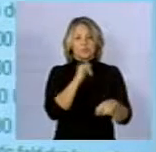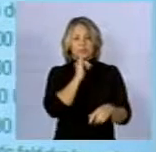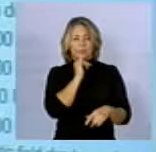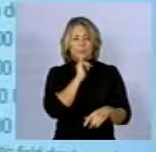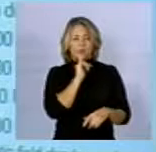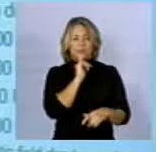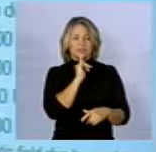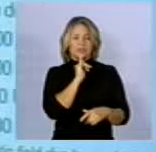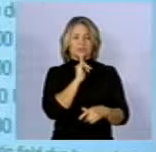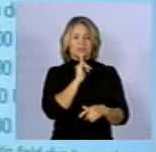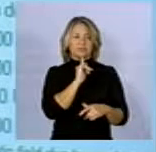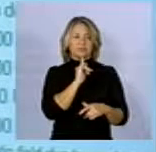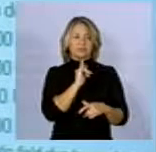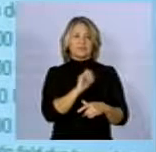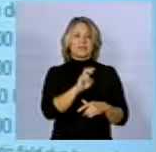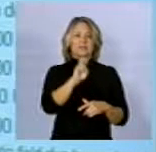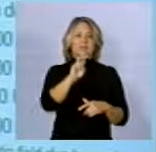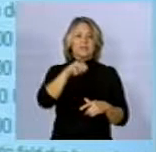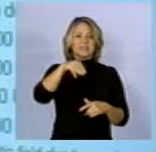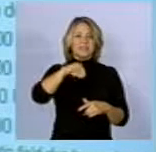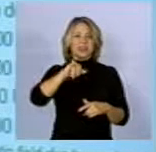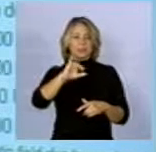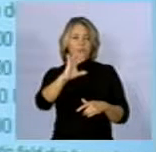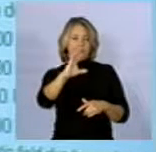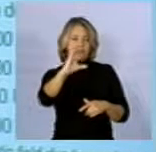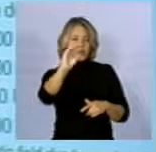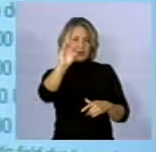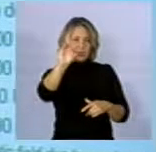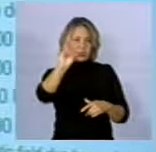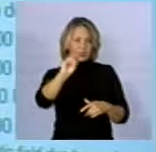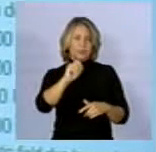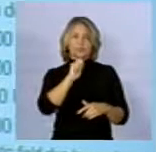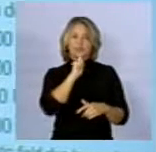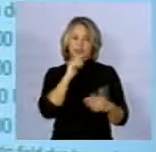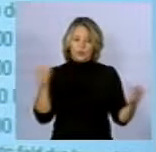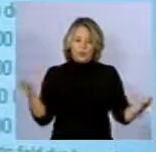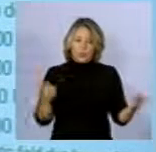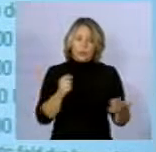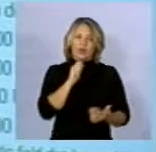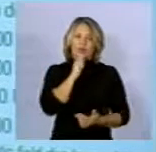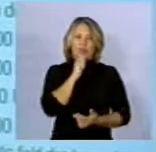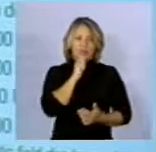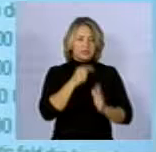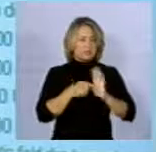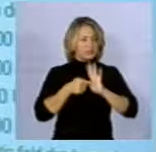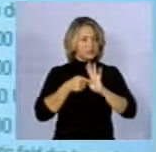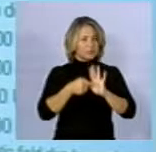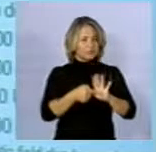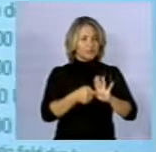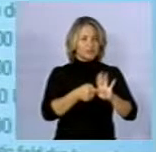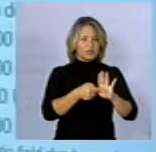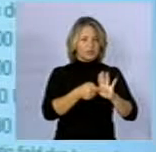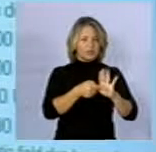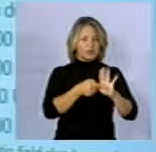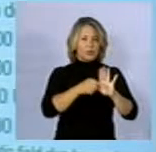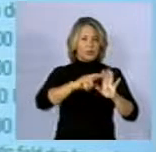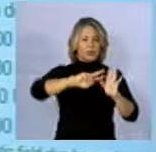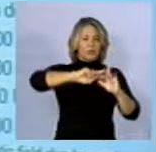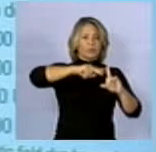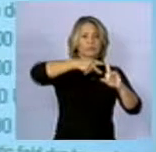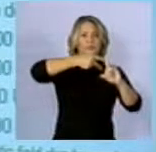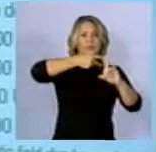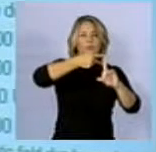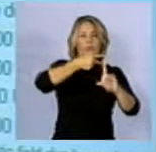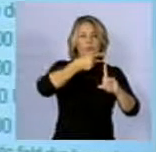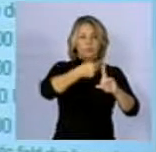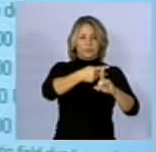para 0,5 microtesla, que ainda assim corresponde ao dobro dos